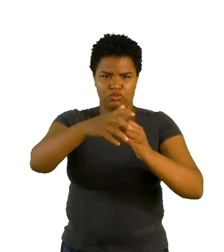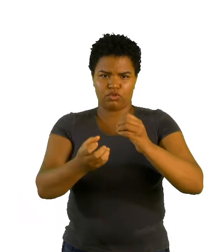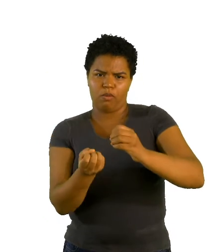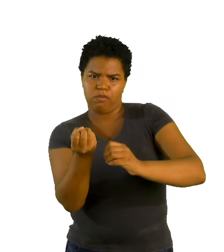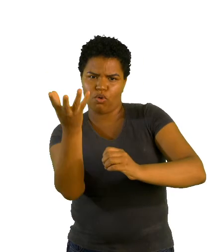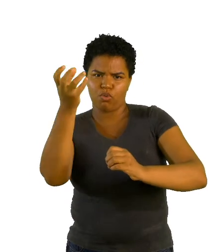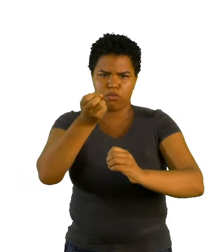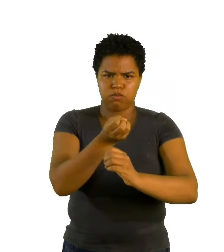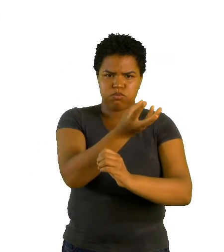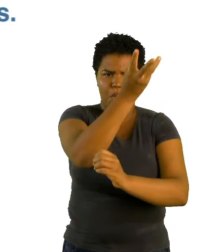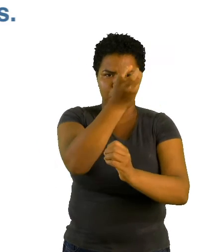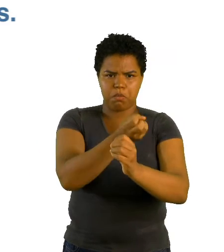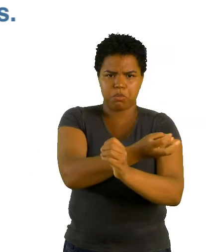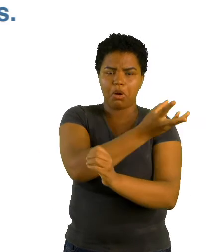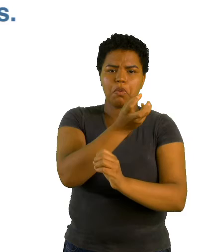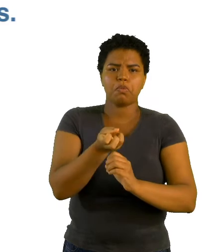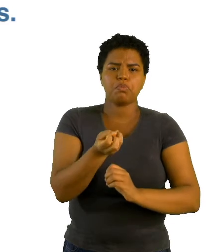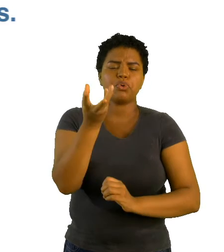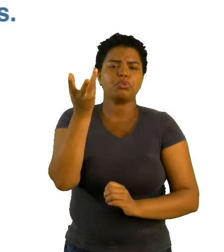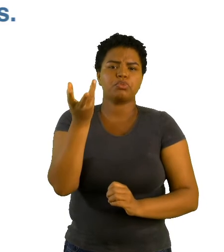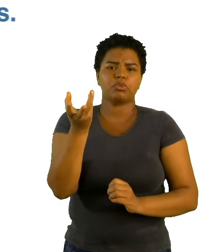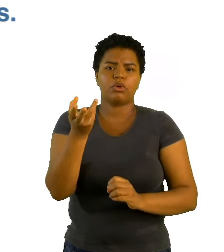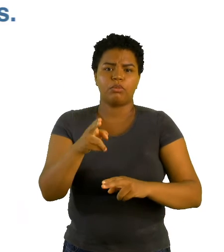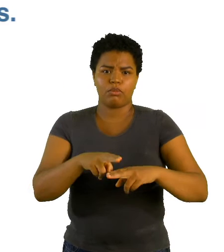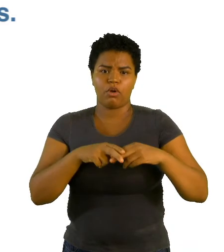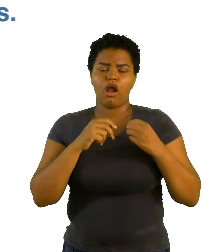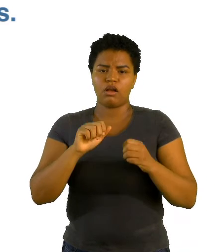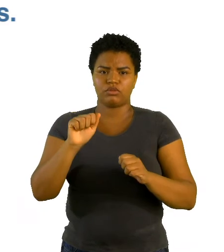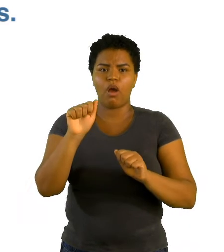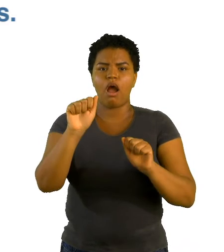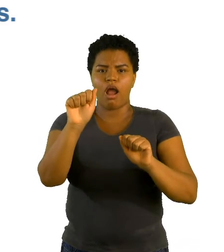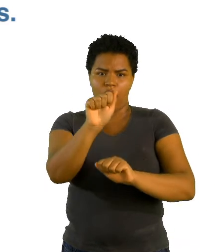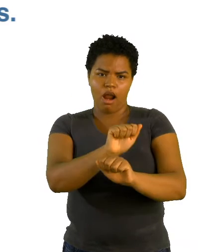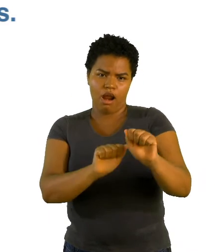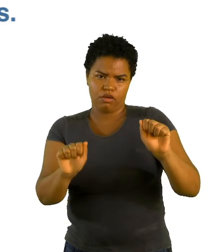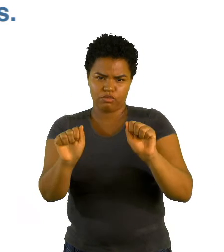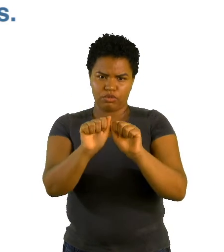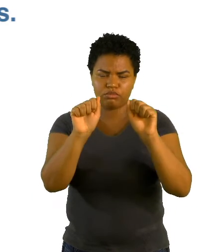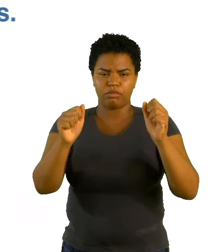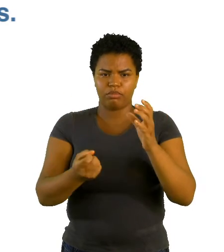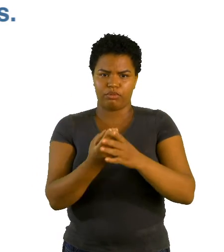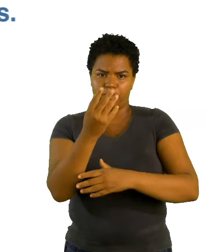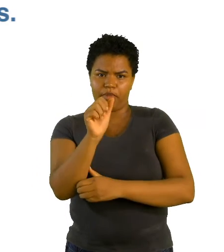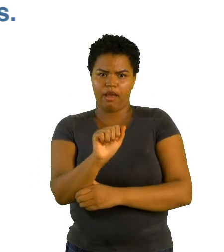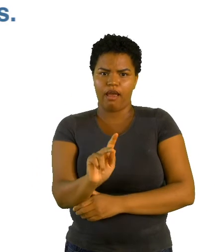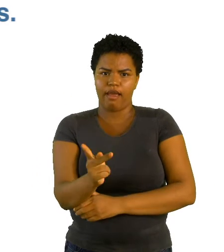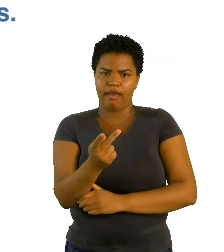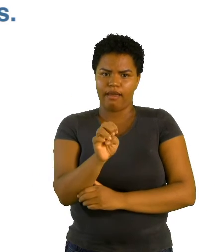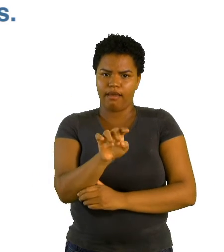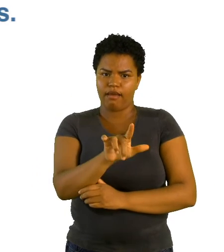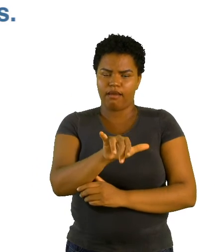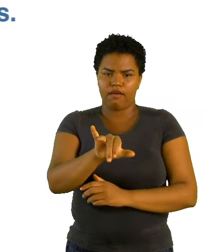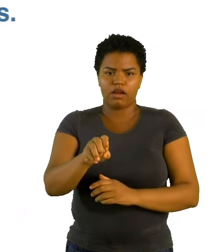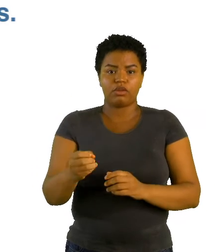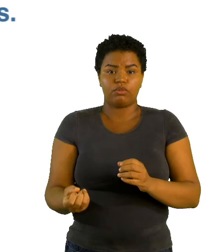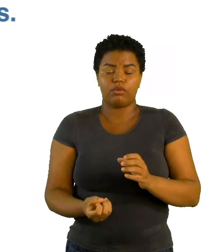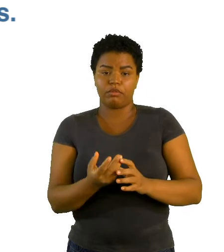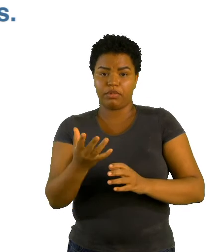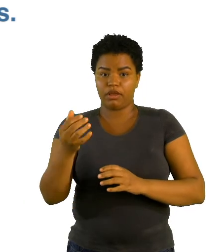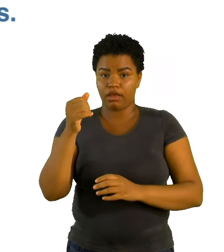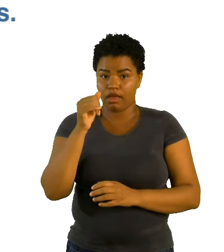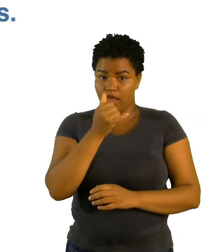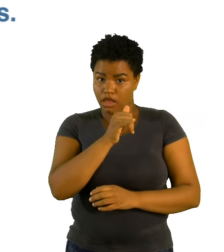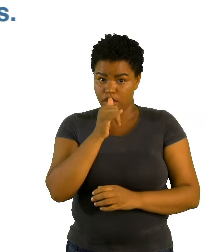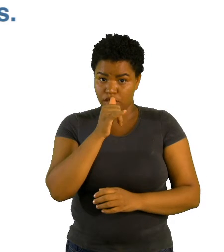Essas explosões ocorrem devido à fusão dos átomos de hidrogênio para formar o hélio e liberam no universo energia equivalente